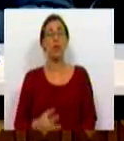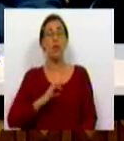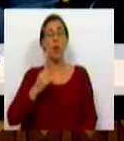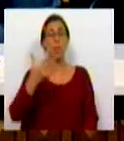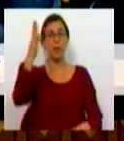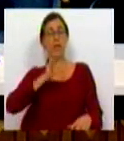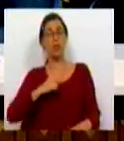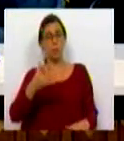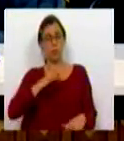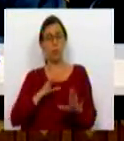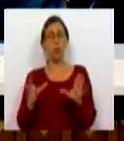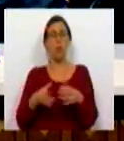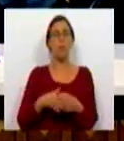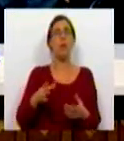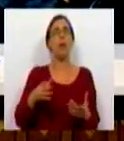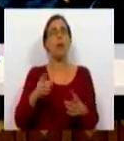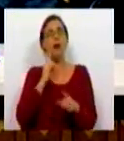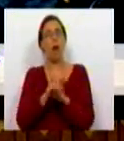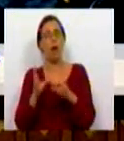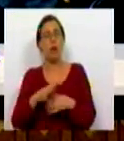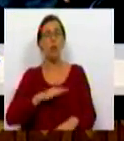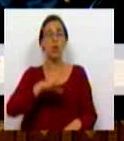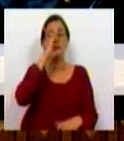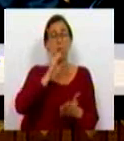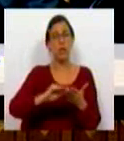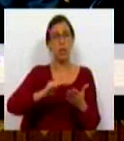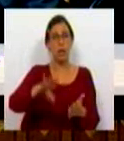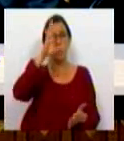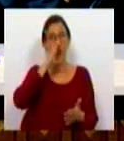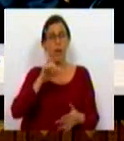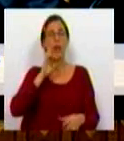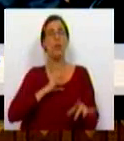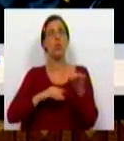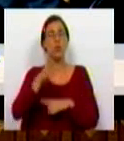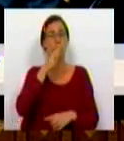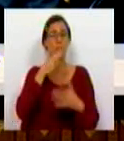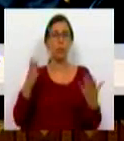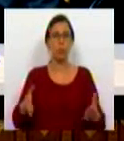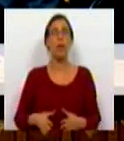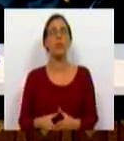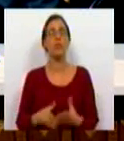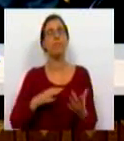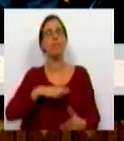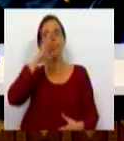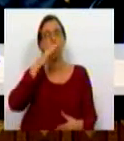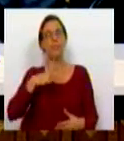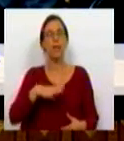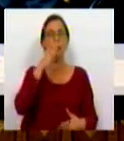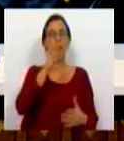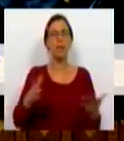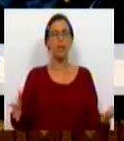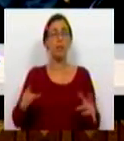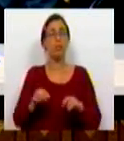Sr. Presidente, Sr. Presidente das Comissões, das respectivas Comissões, Sr. Ministro, Sr. Estado-Estado, Sras. E Srs. Deputados. Sr. Ministro, eu queria lhe falar